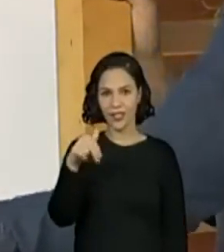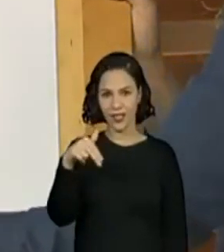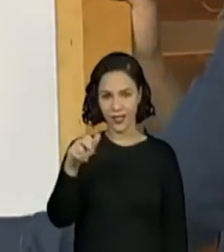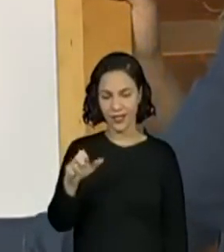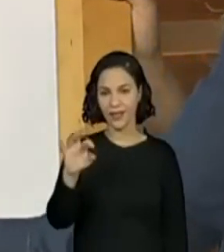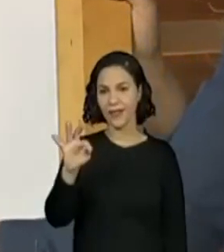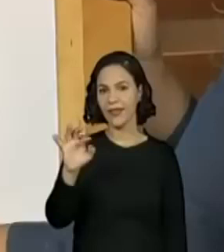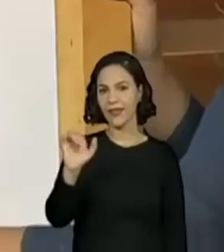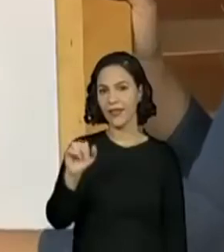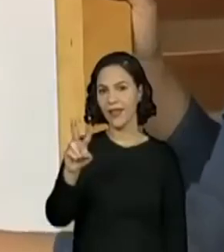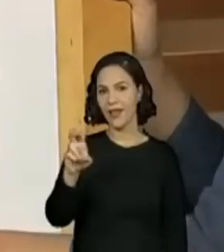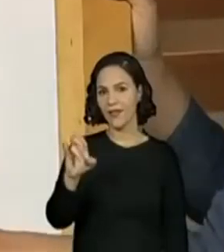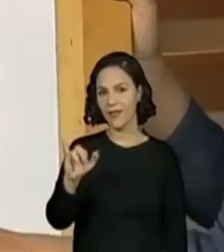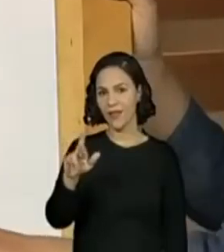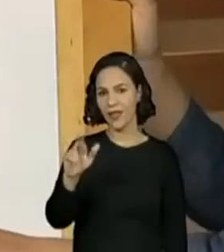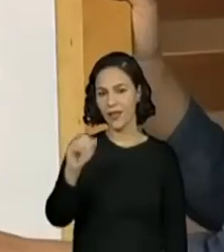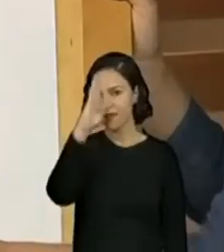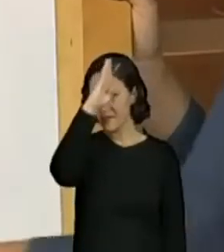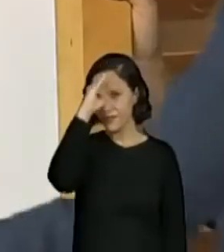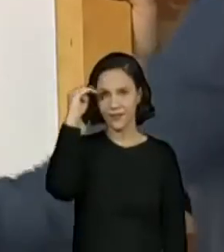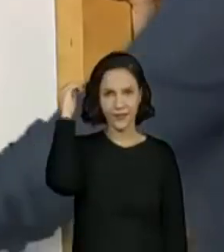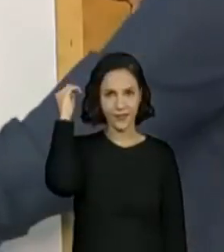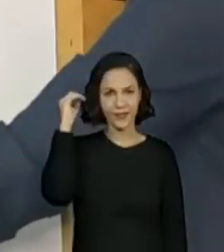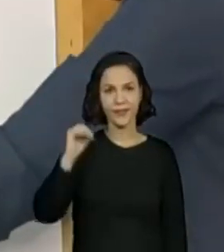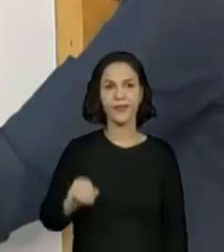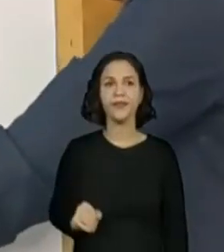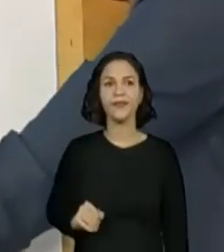Regiane, Taveira,